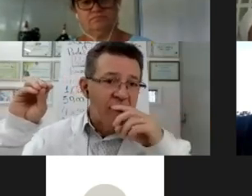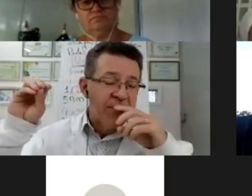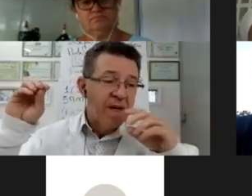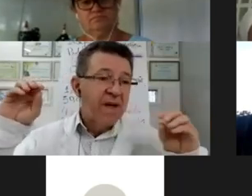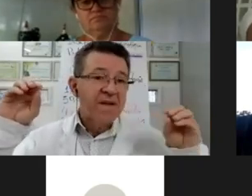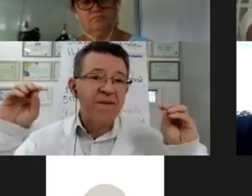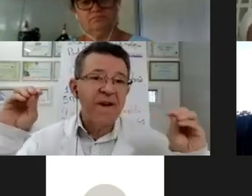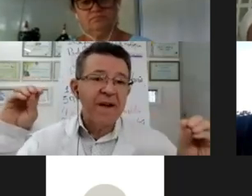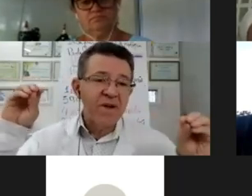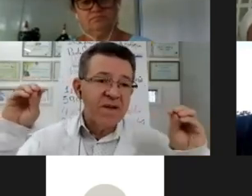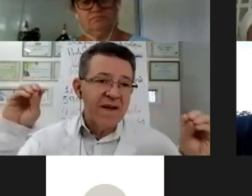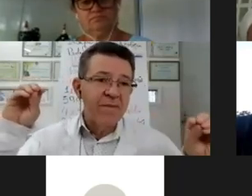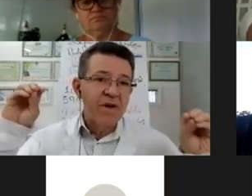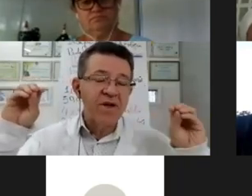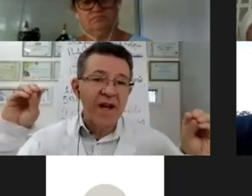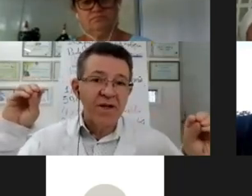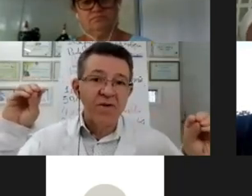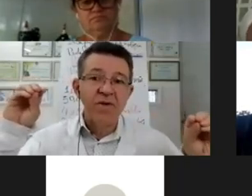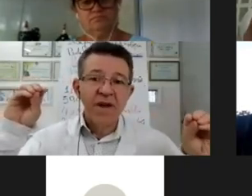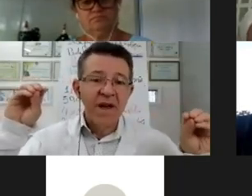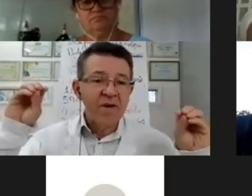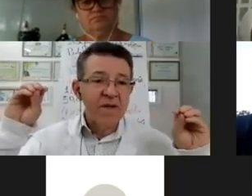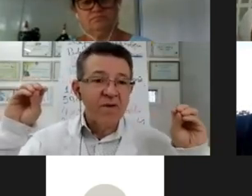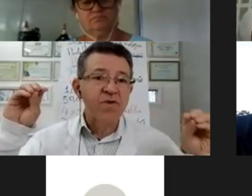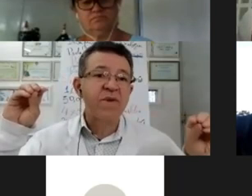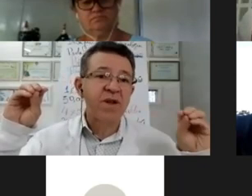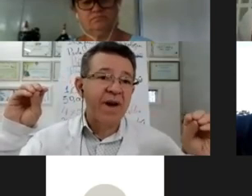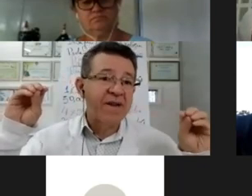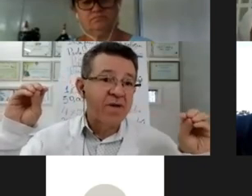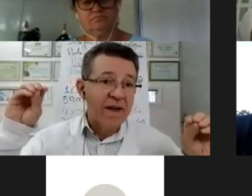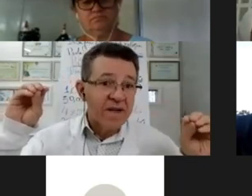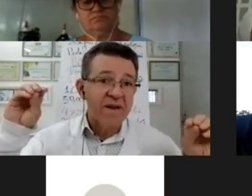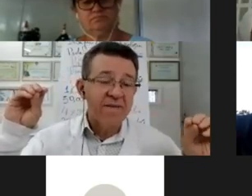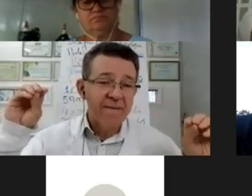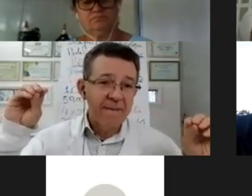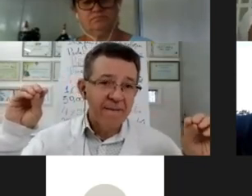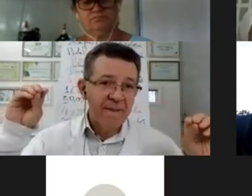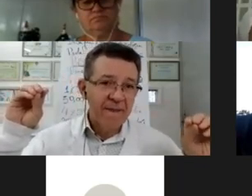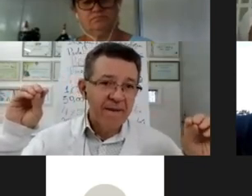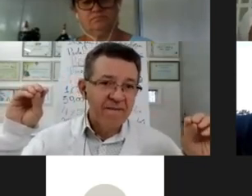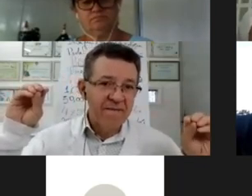energético. Severo desequilíbrio energético é o que se costuma chamar de doença.